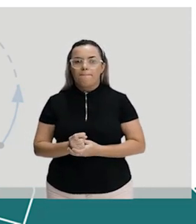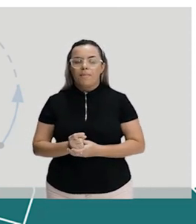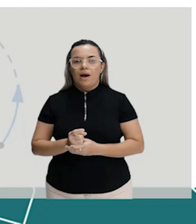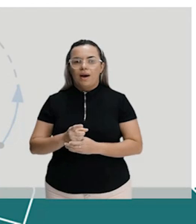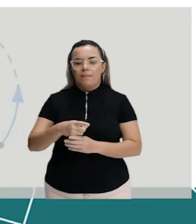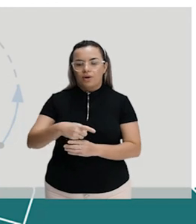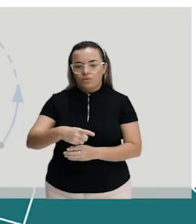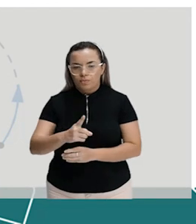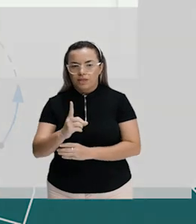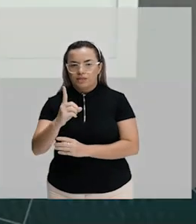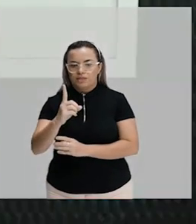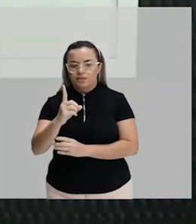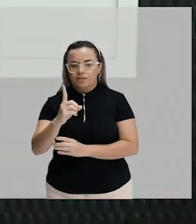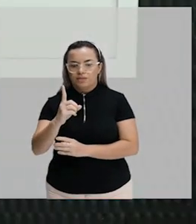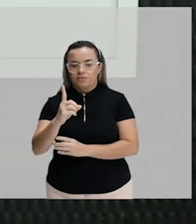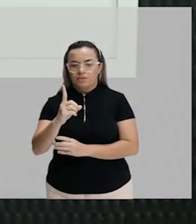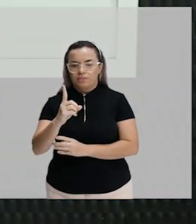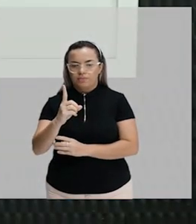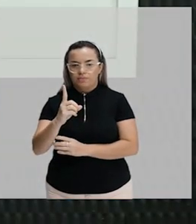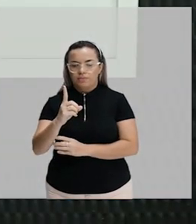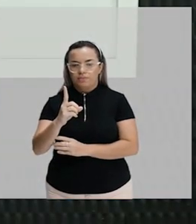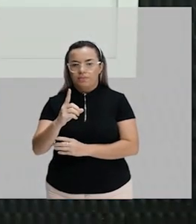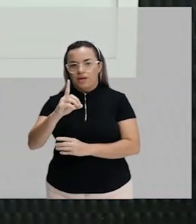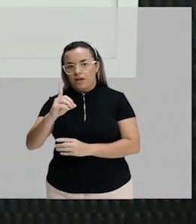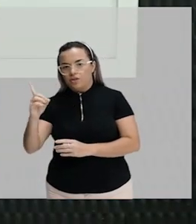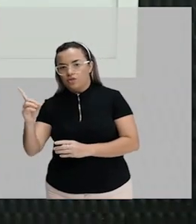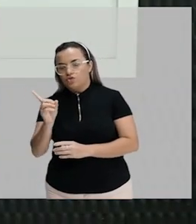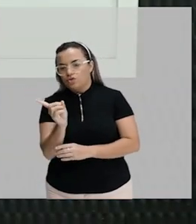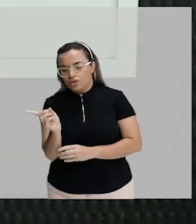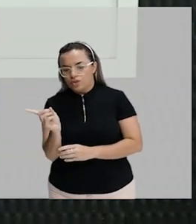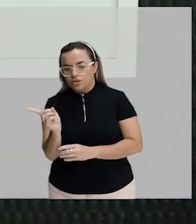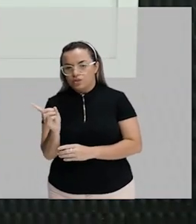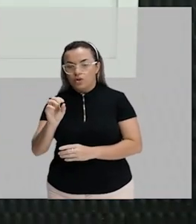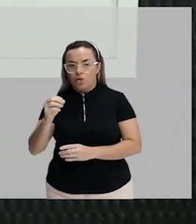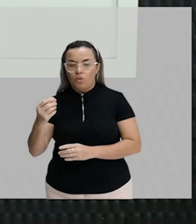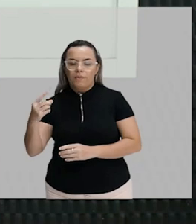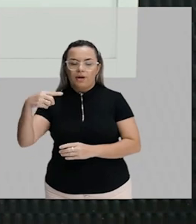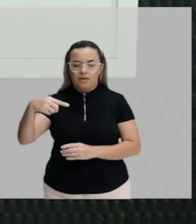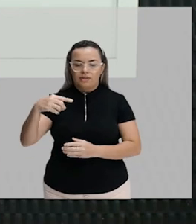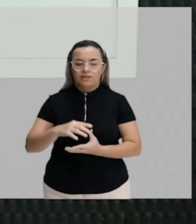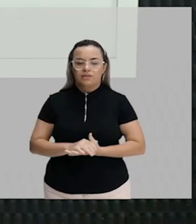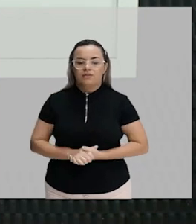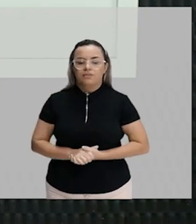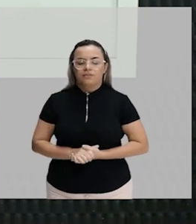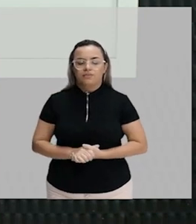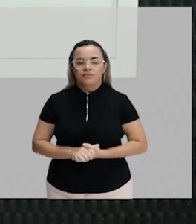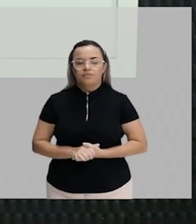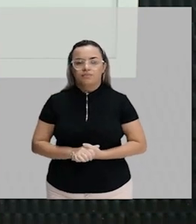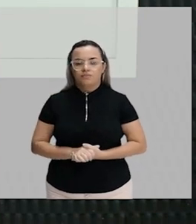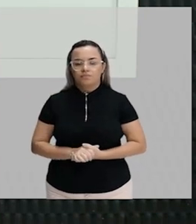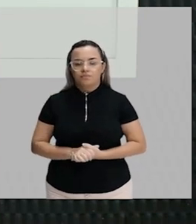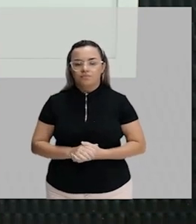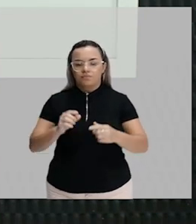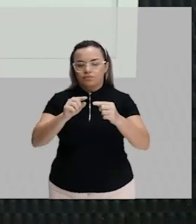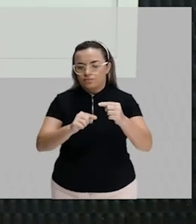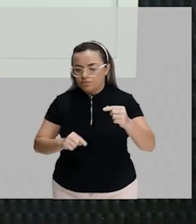direita ou para a esquerda Então vamos lá então é o seguinte então numa trajetória